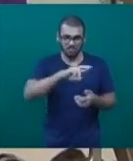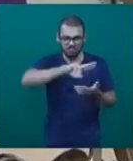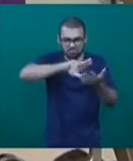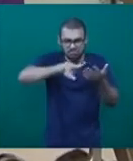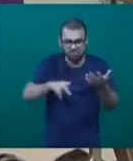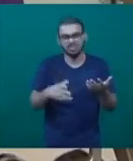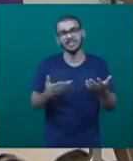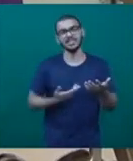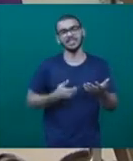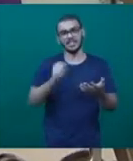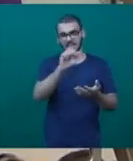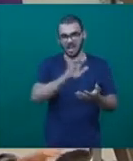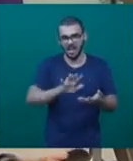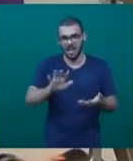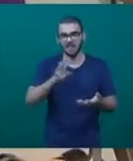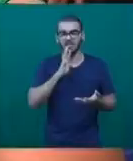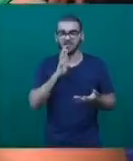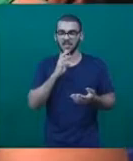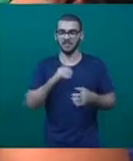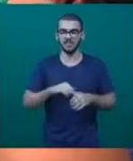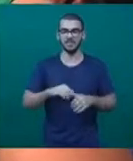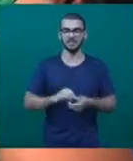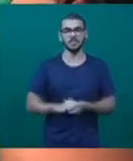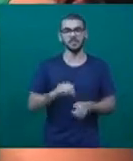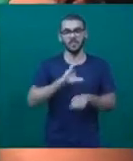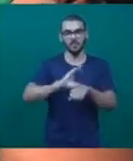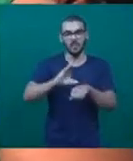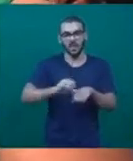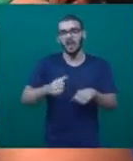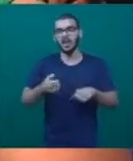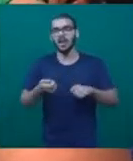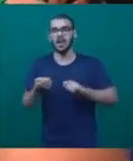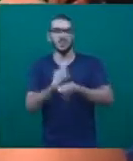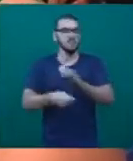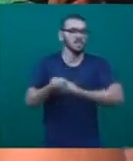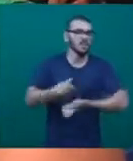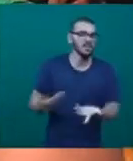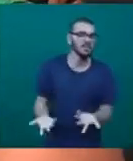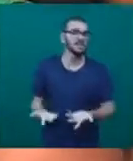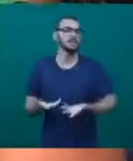divididos em 5 áreas do conhecimento. Os cursos administração,